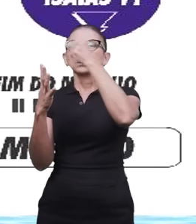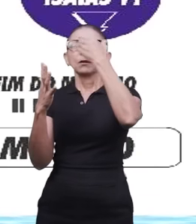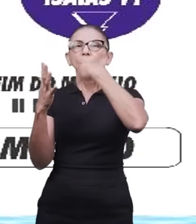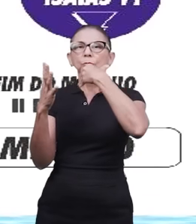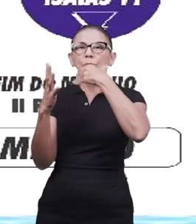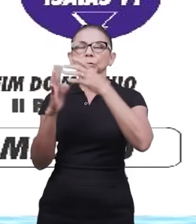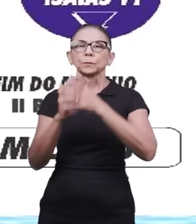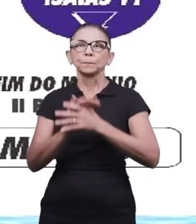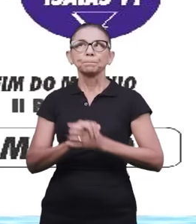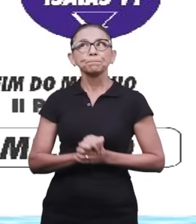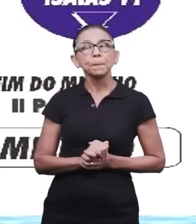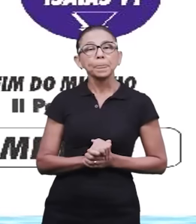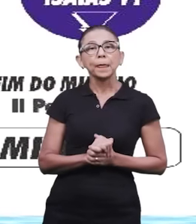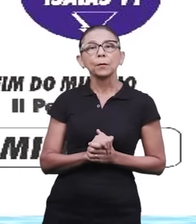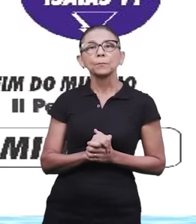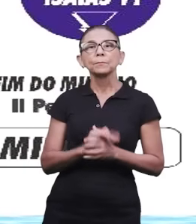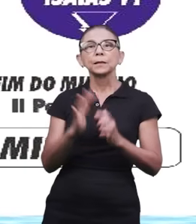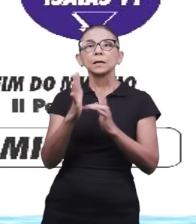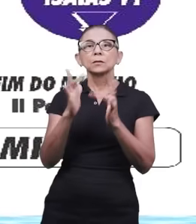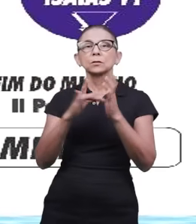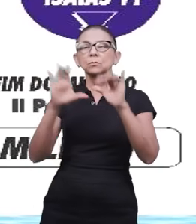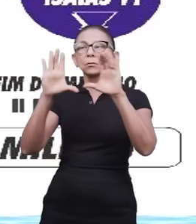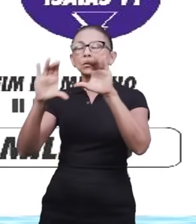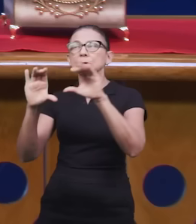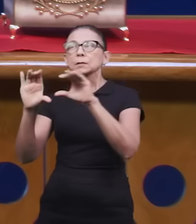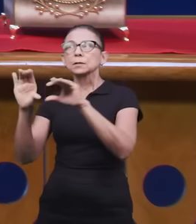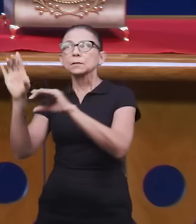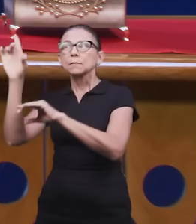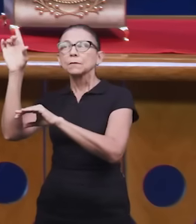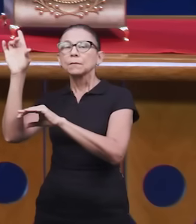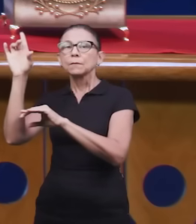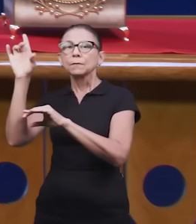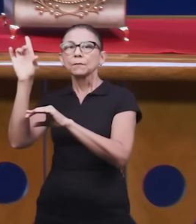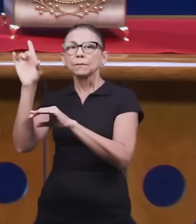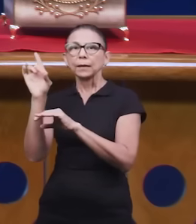Jesus vem, a figueira seca, isso é a aula de Israel.